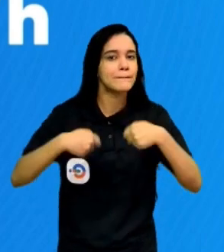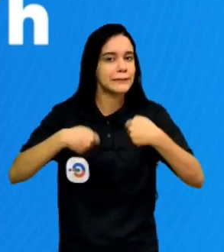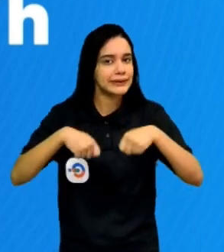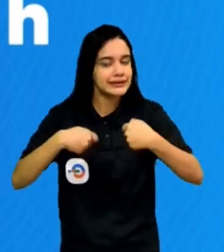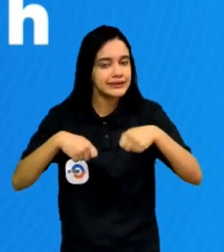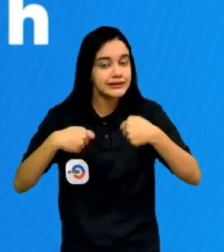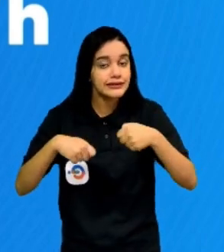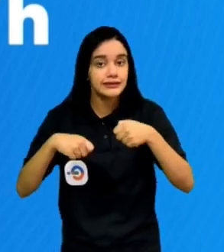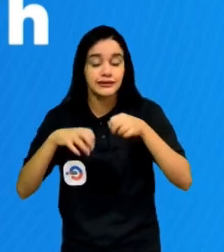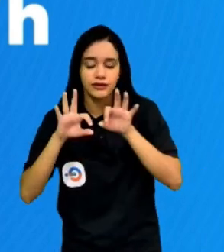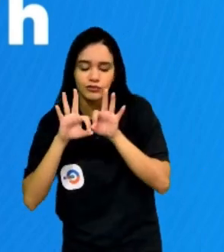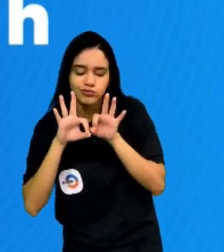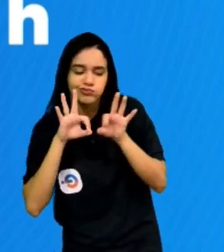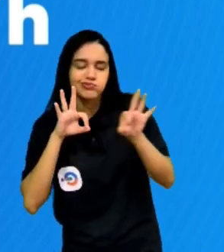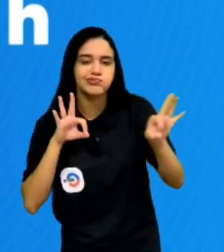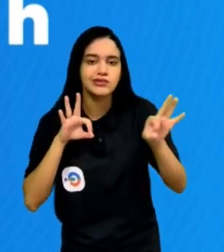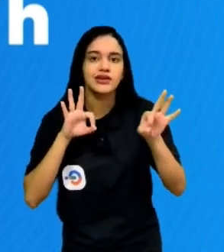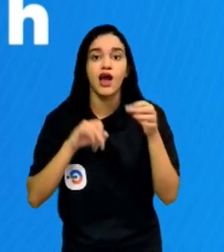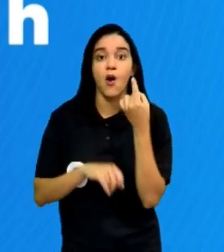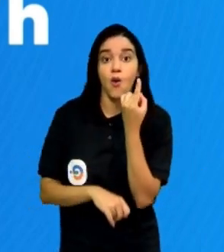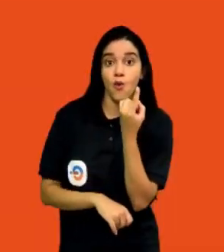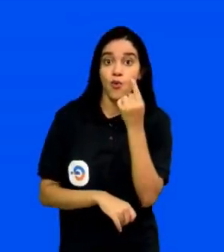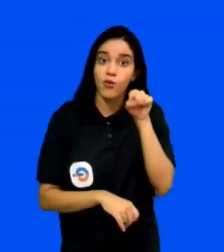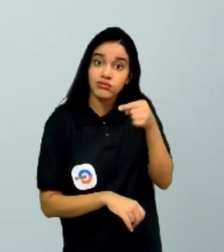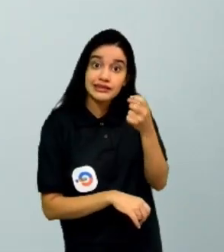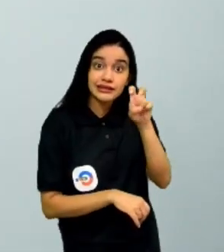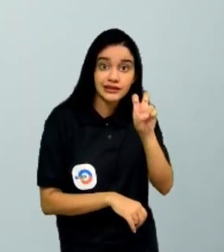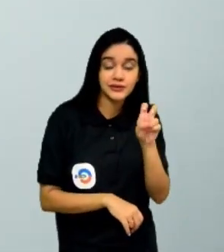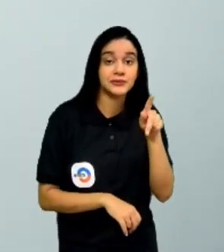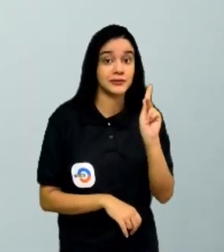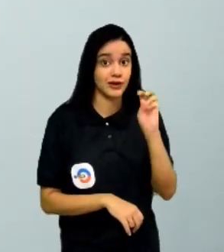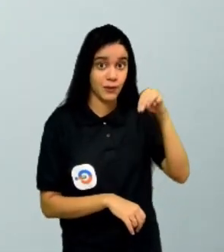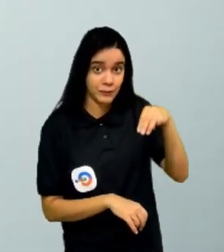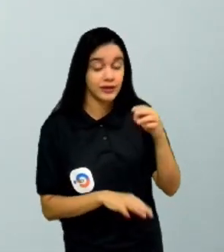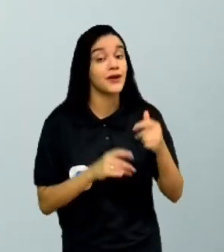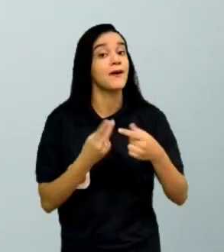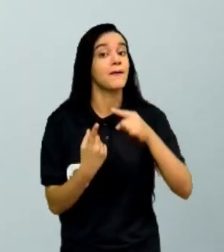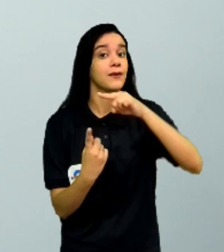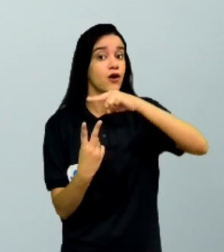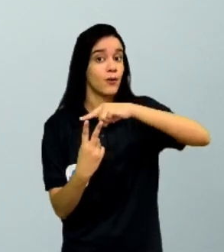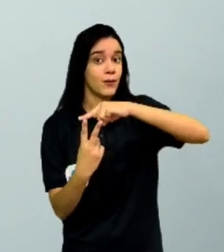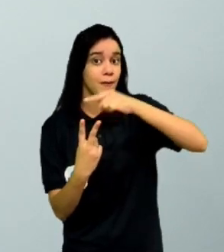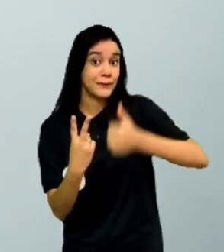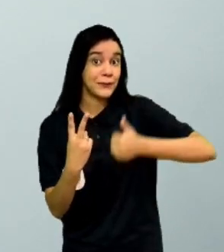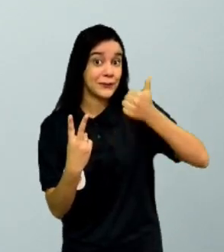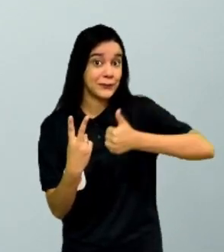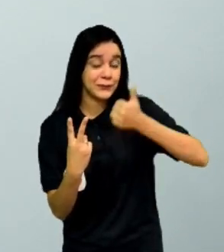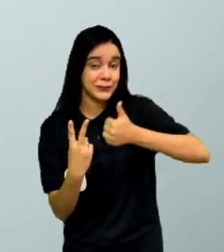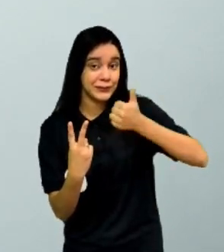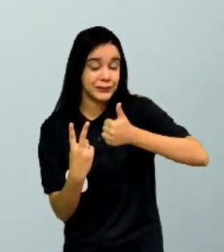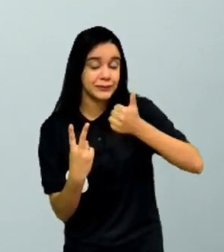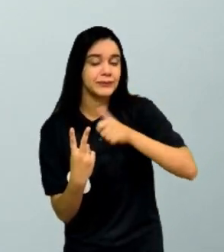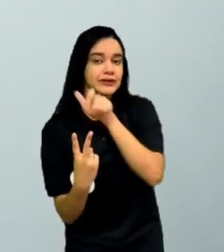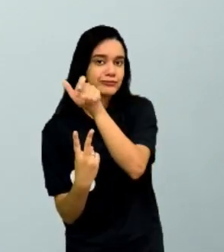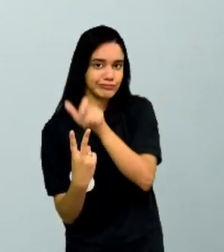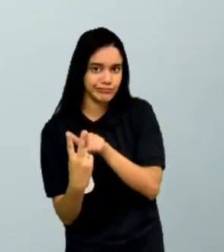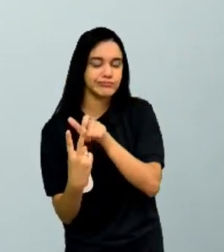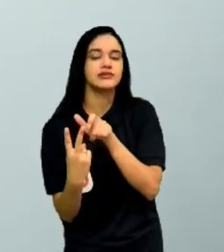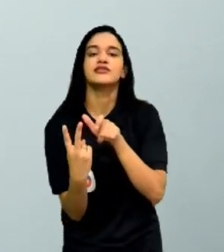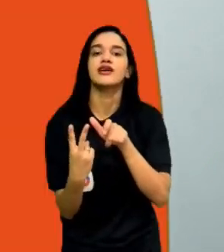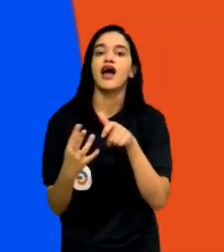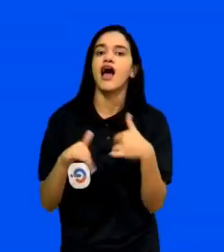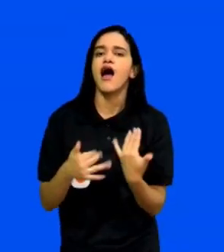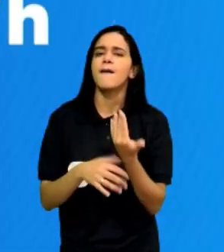no mapa, que é de 1,5 km. O primeiro rapaz, ele gasta 30 minutos para fazer